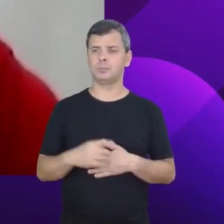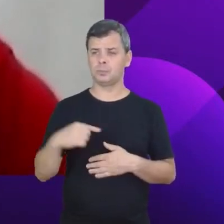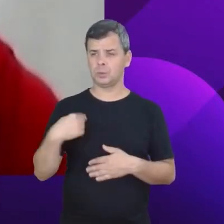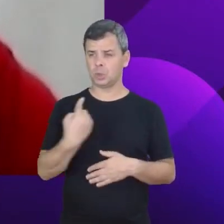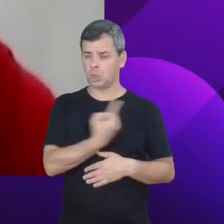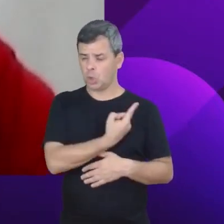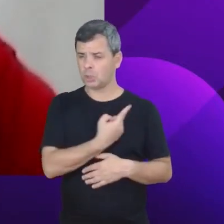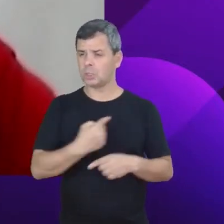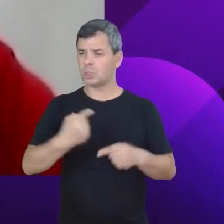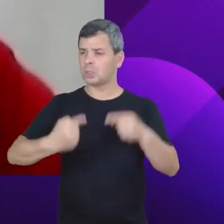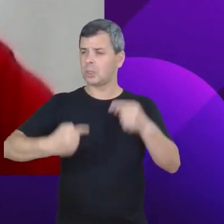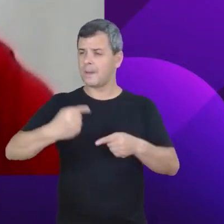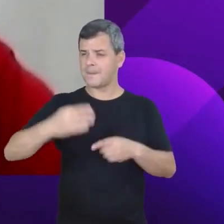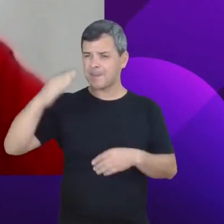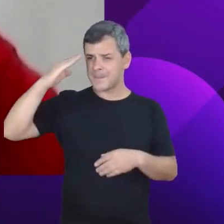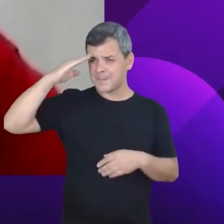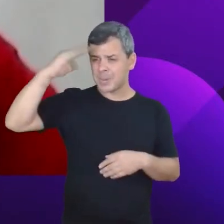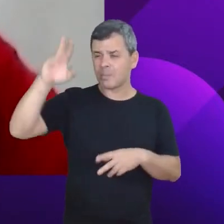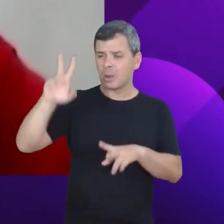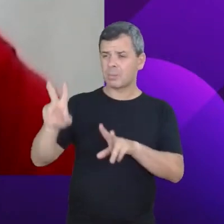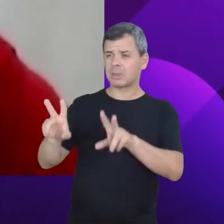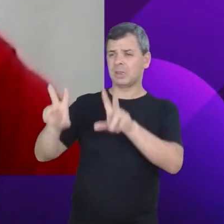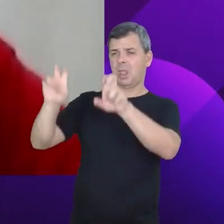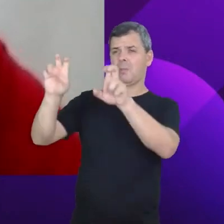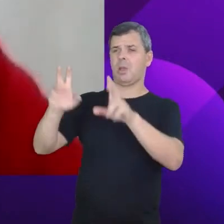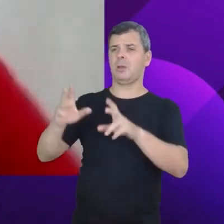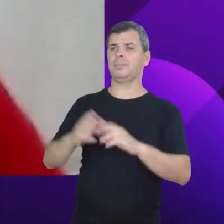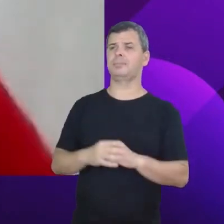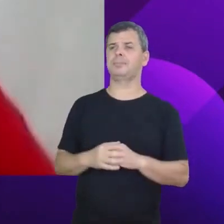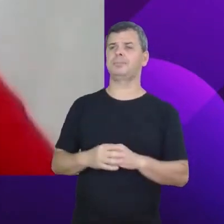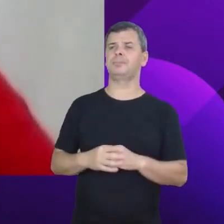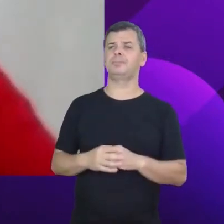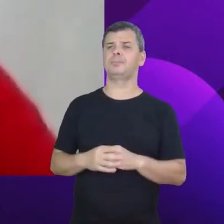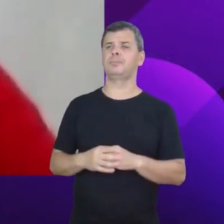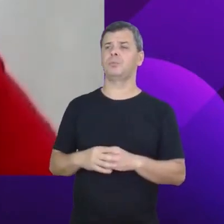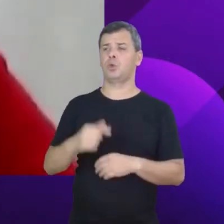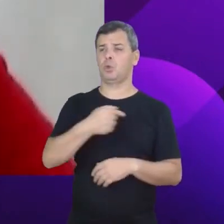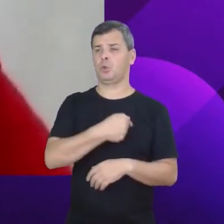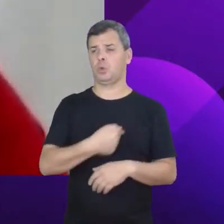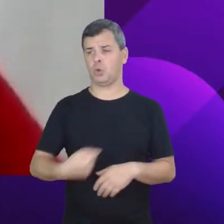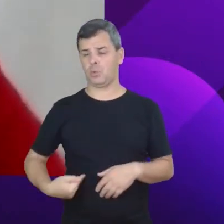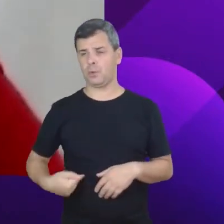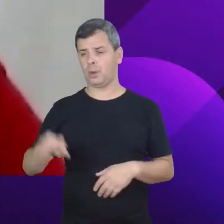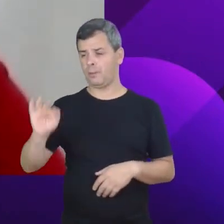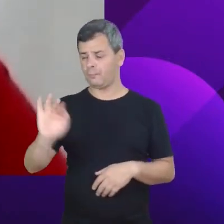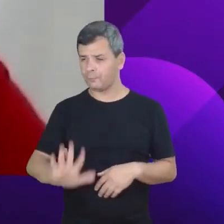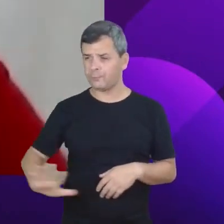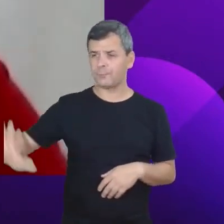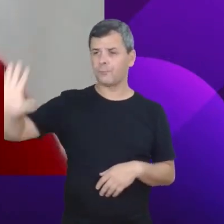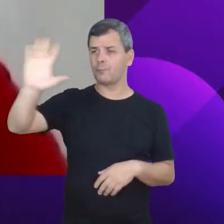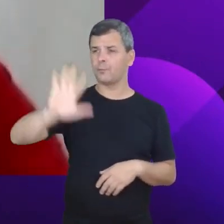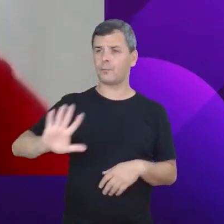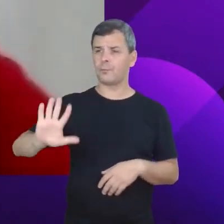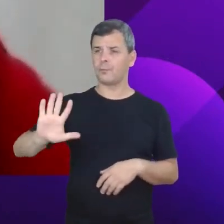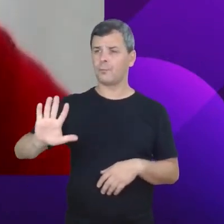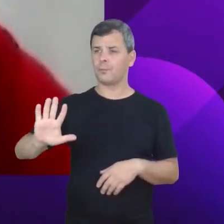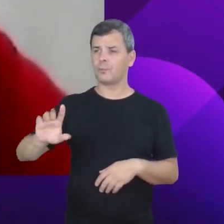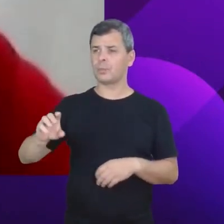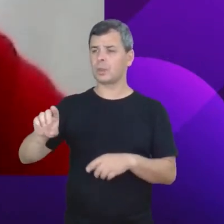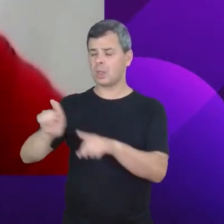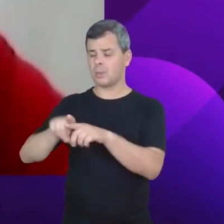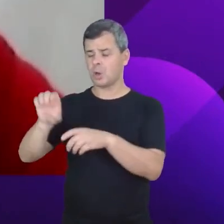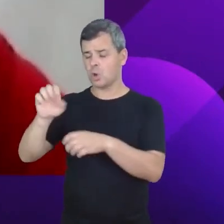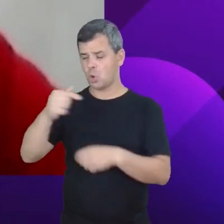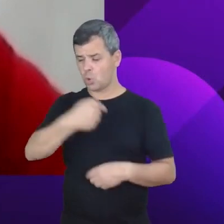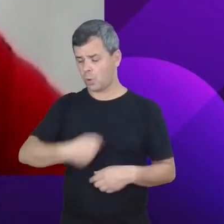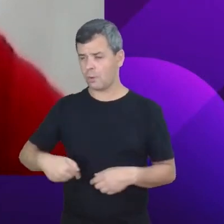nossas discussões, principalmente na pauta do governo federal, do governo estadual e